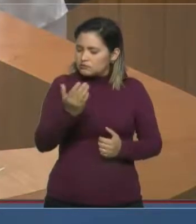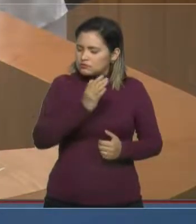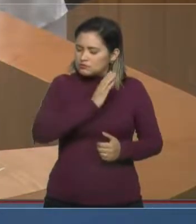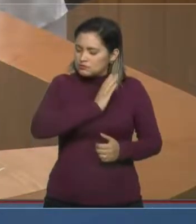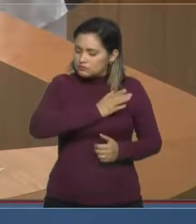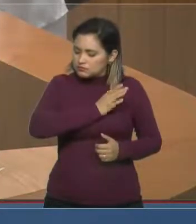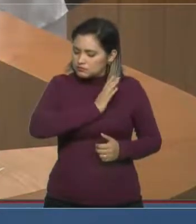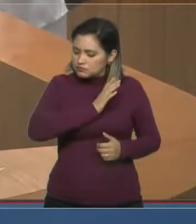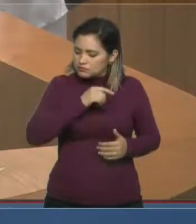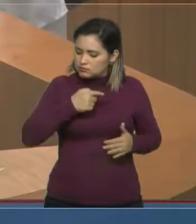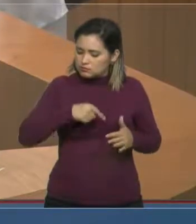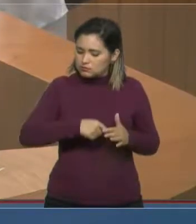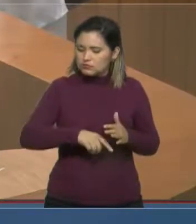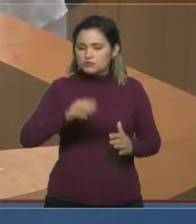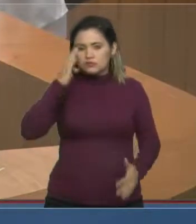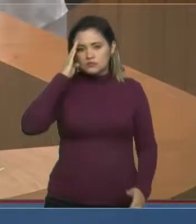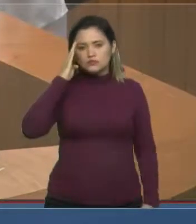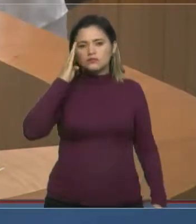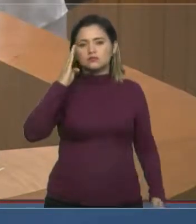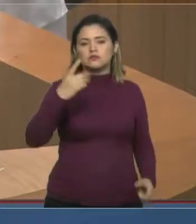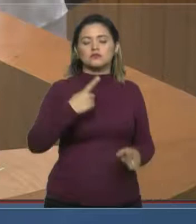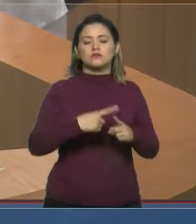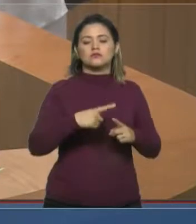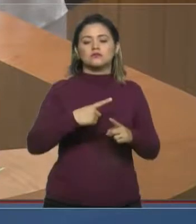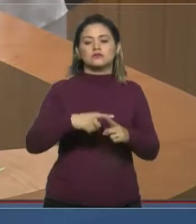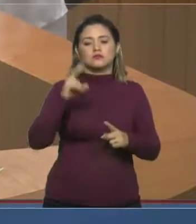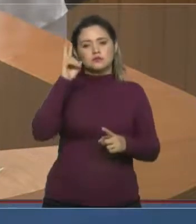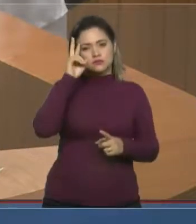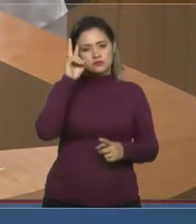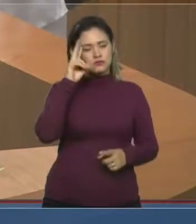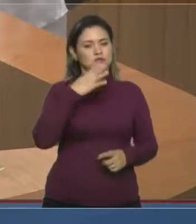principalmente, a lembrança que foi do meu nome